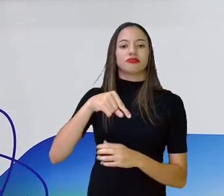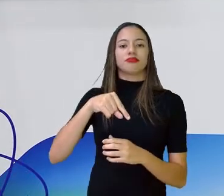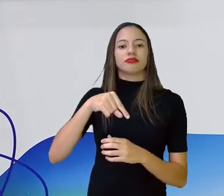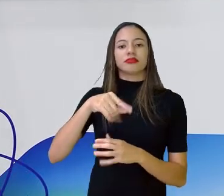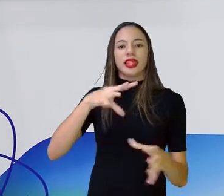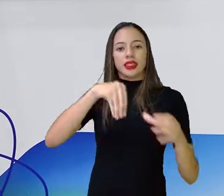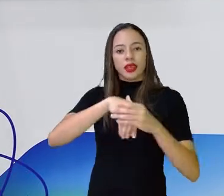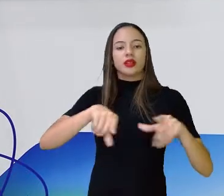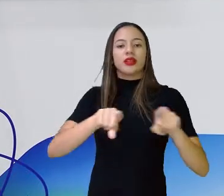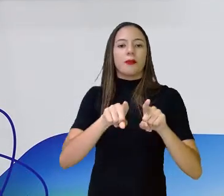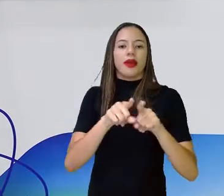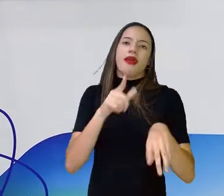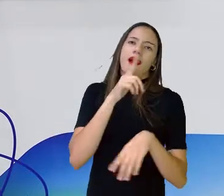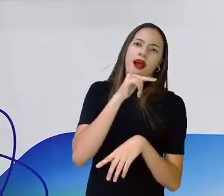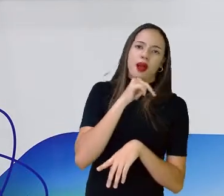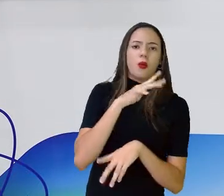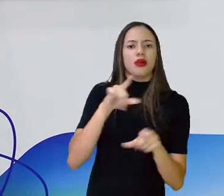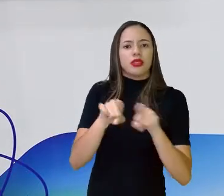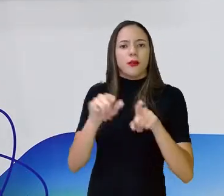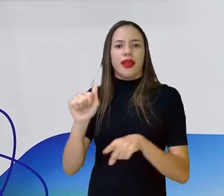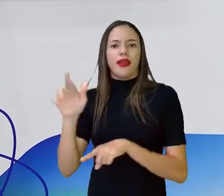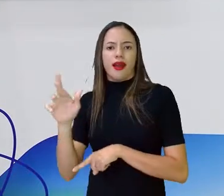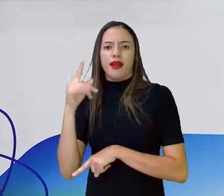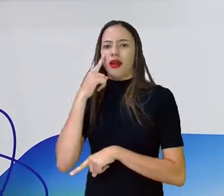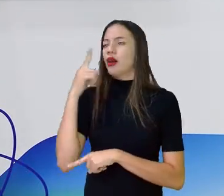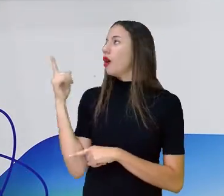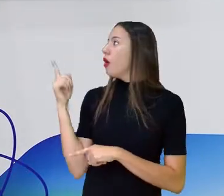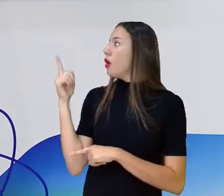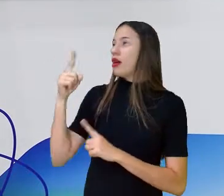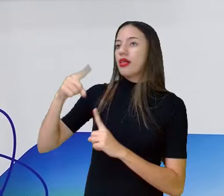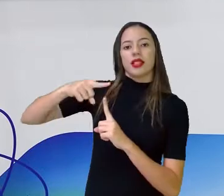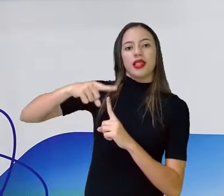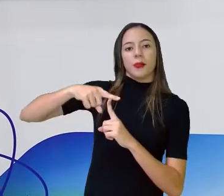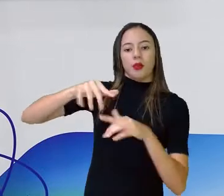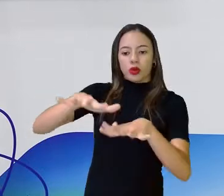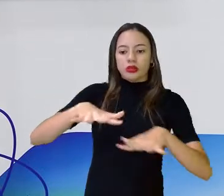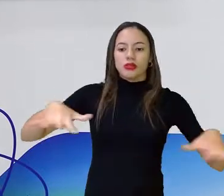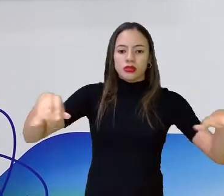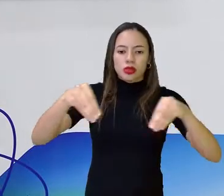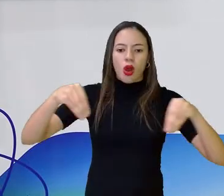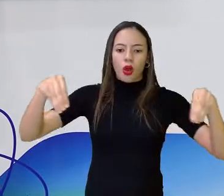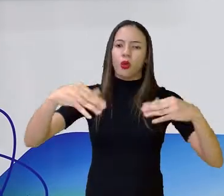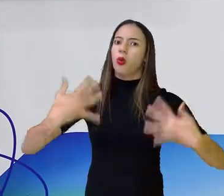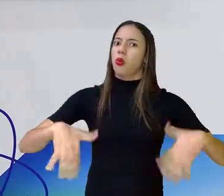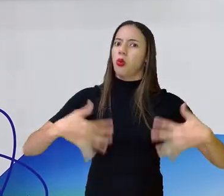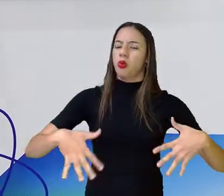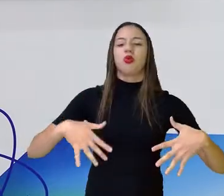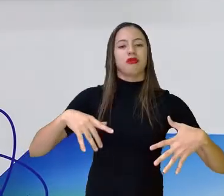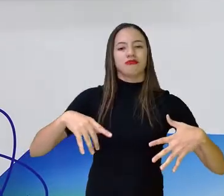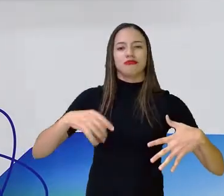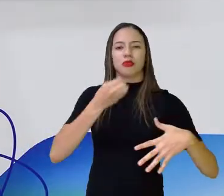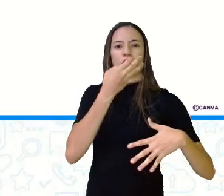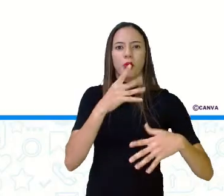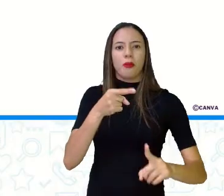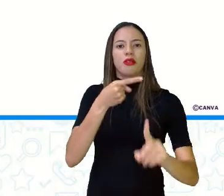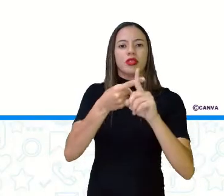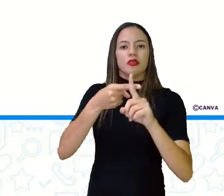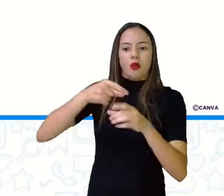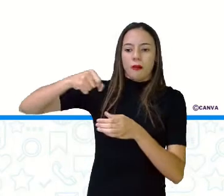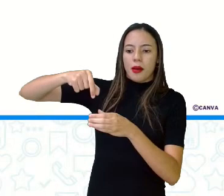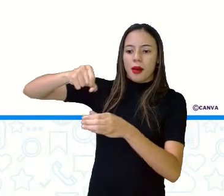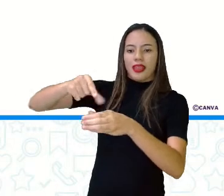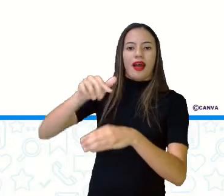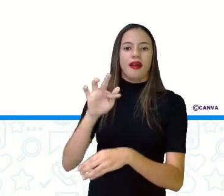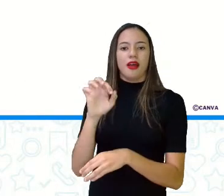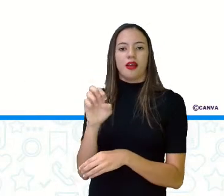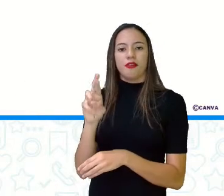e aí, claro, esse solo sim é um solo que vai ser rico, que vai ser um solo fértil.